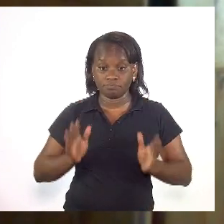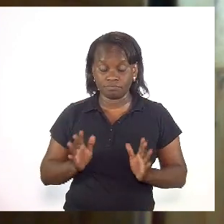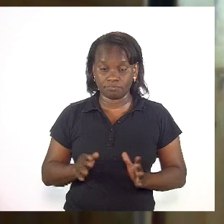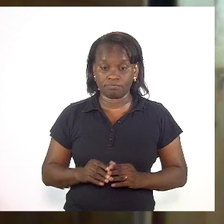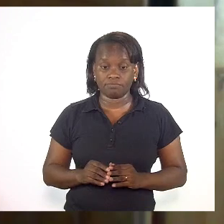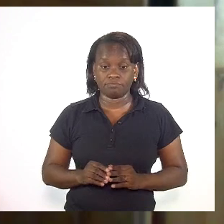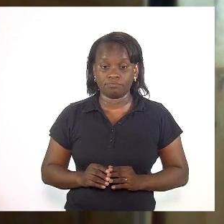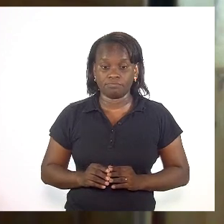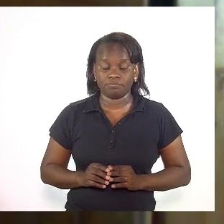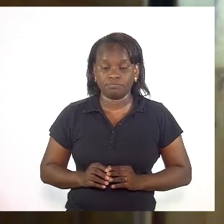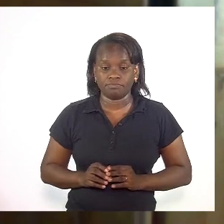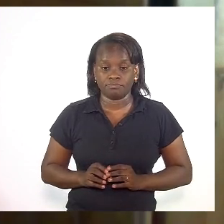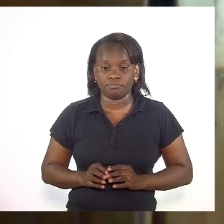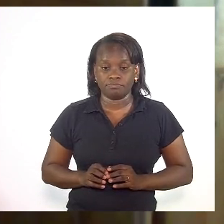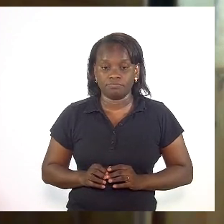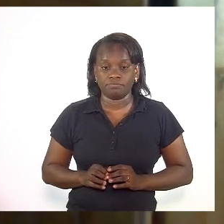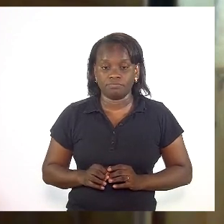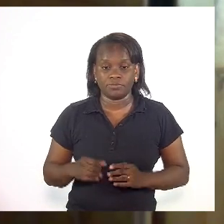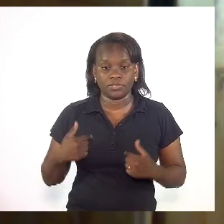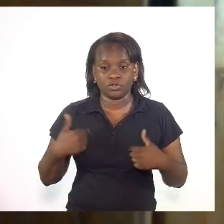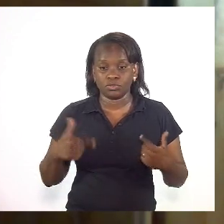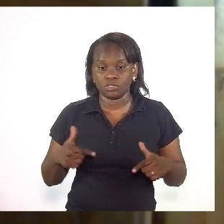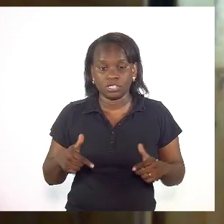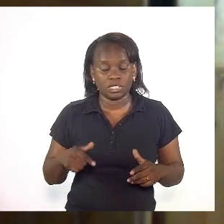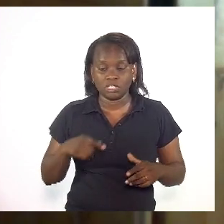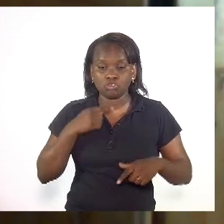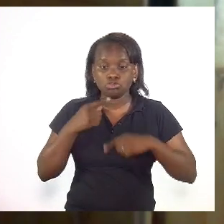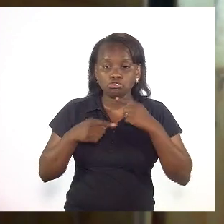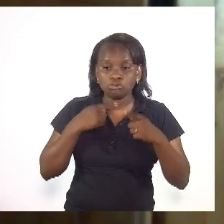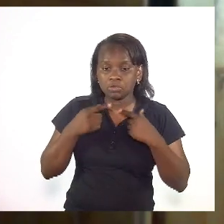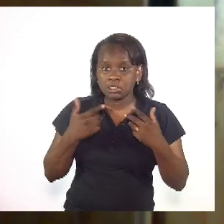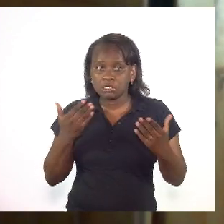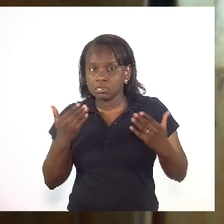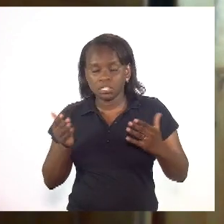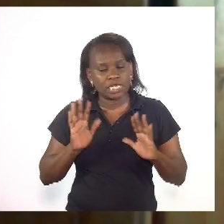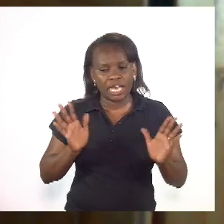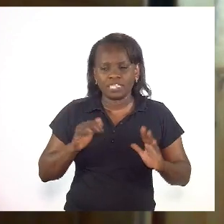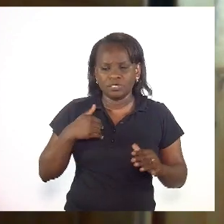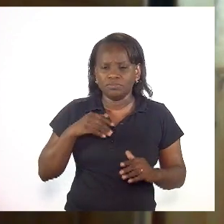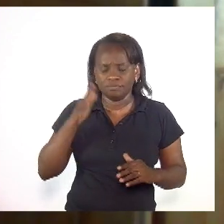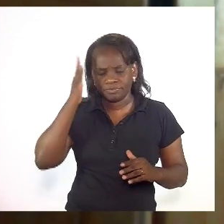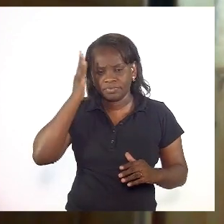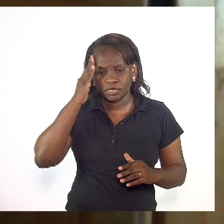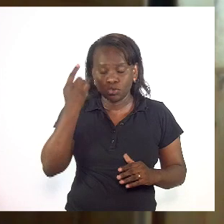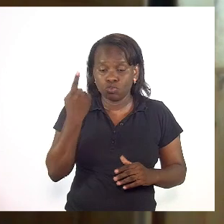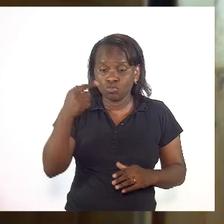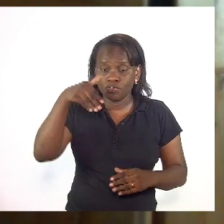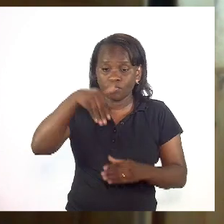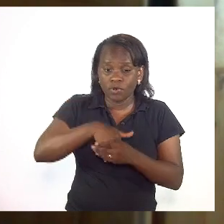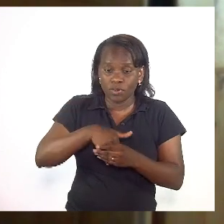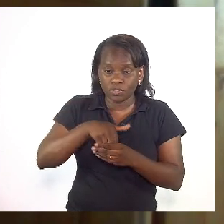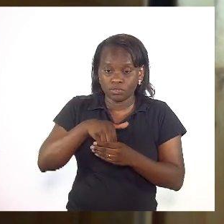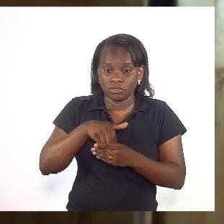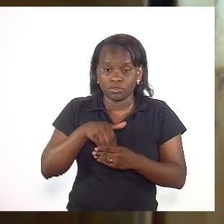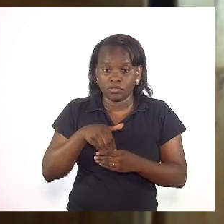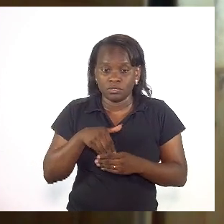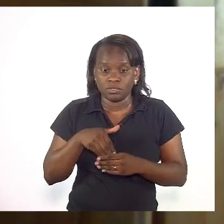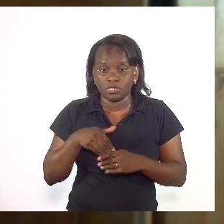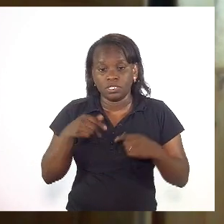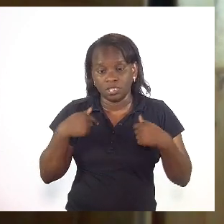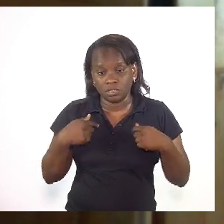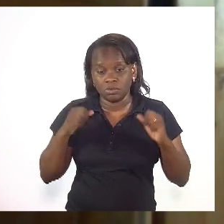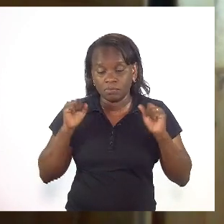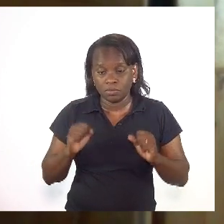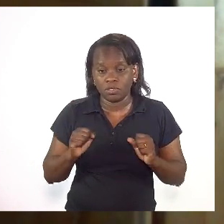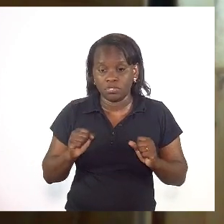diante disso, eu não tenho nenhuma dúvida que o único voto que eu